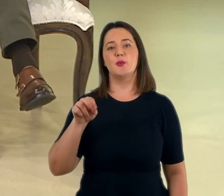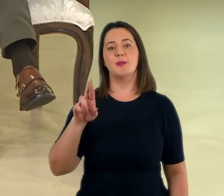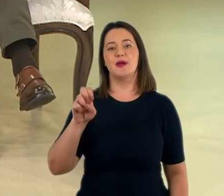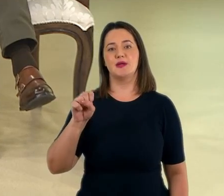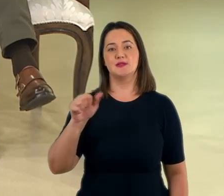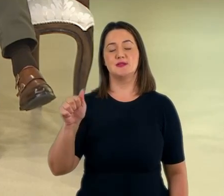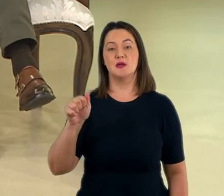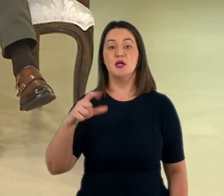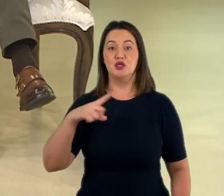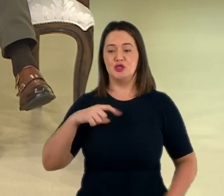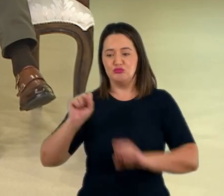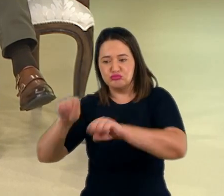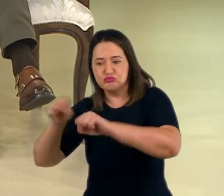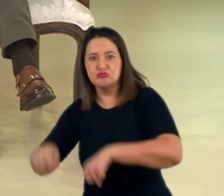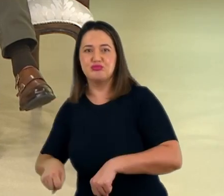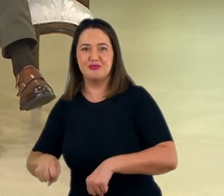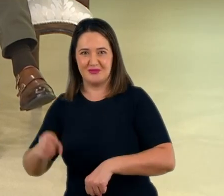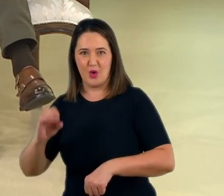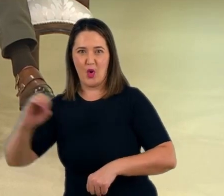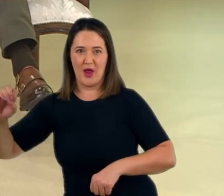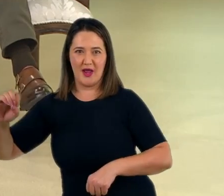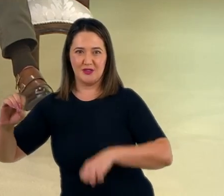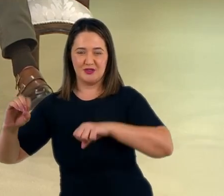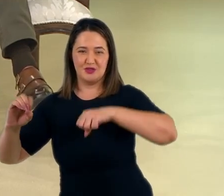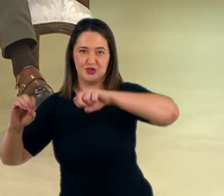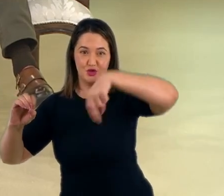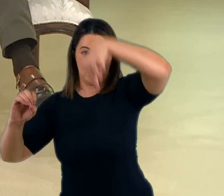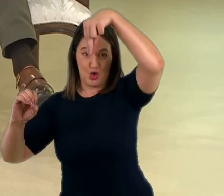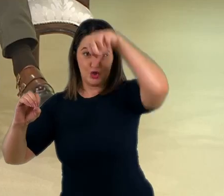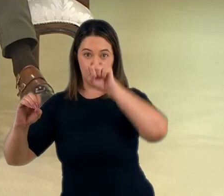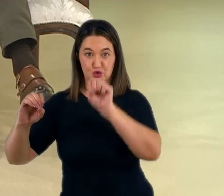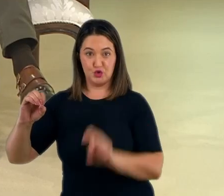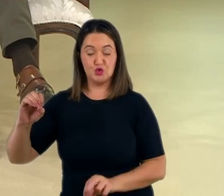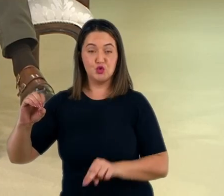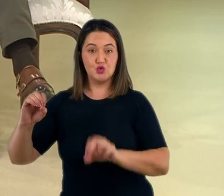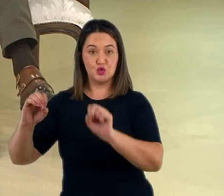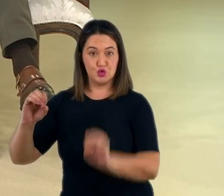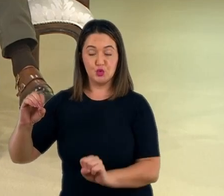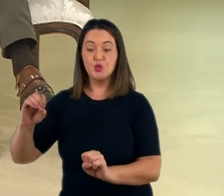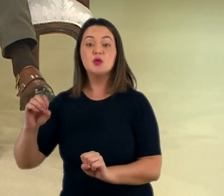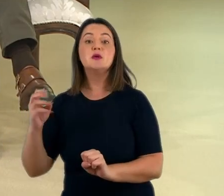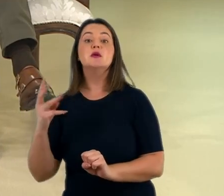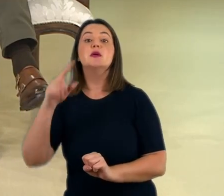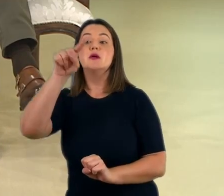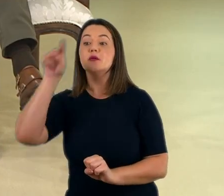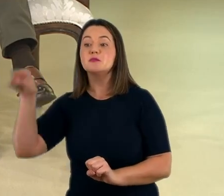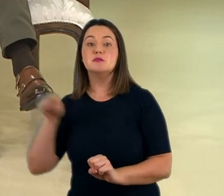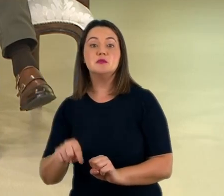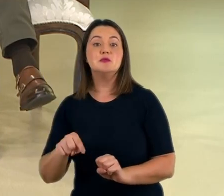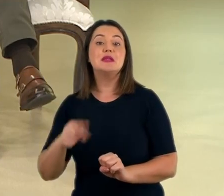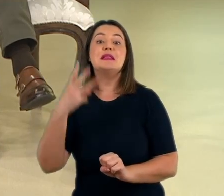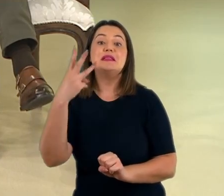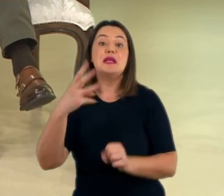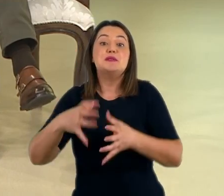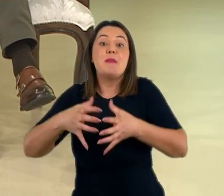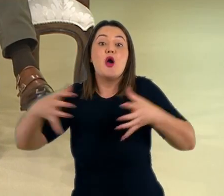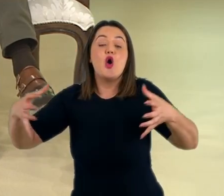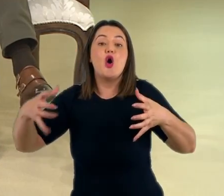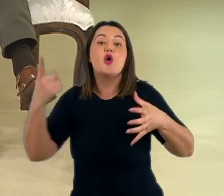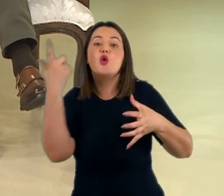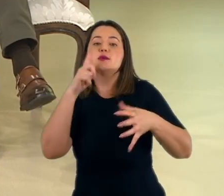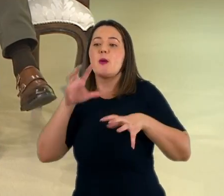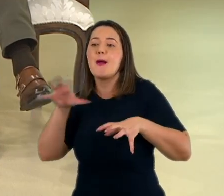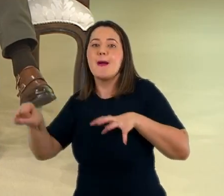3 direções para as quais ele dava os seus coices provavelmente apontavam, literalmente, para os 3 maiores lugares